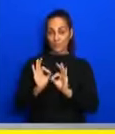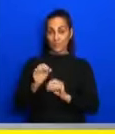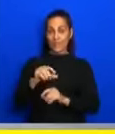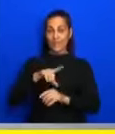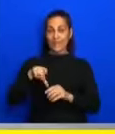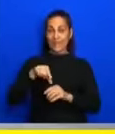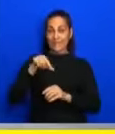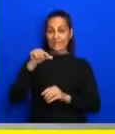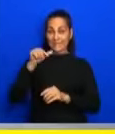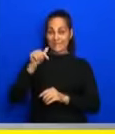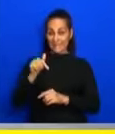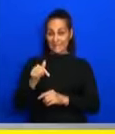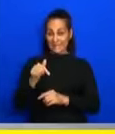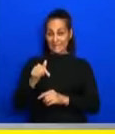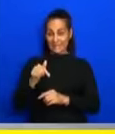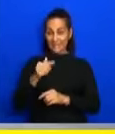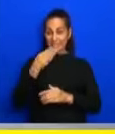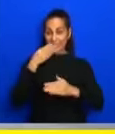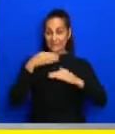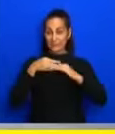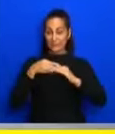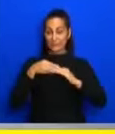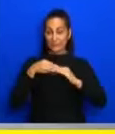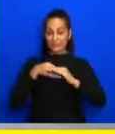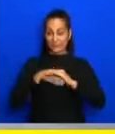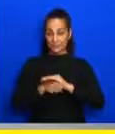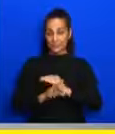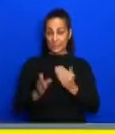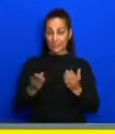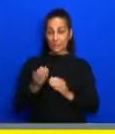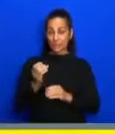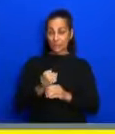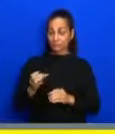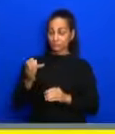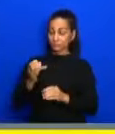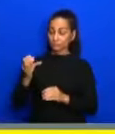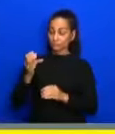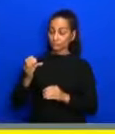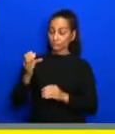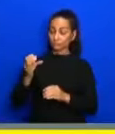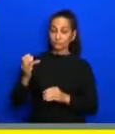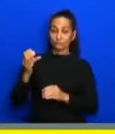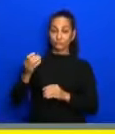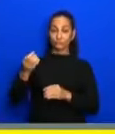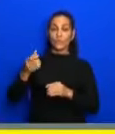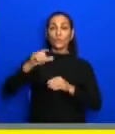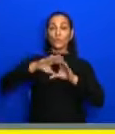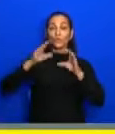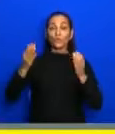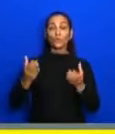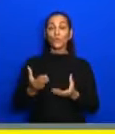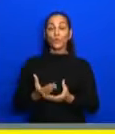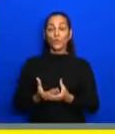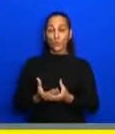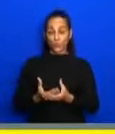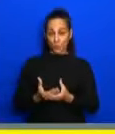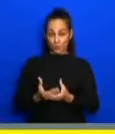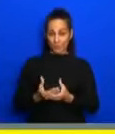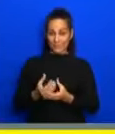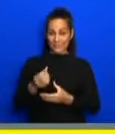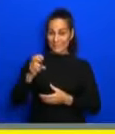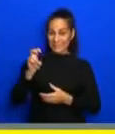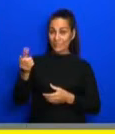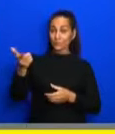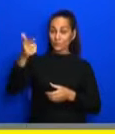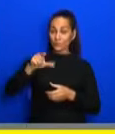As 7 dezenas sorteadas na Time Mania, né? Agora serão recolhidas, as bolas serão recolocadas no suporte em cima do globo